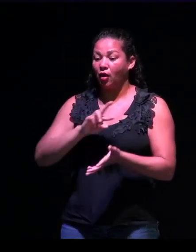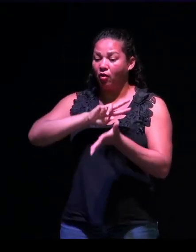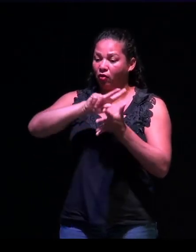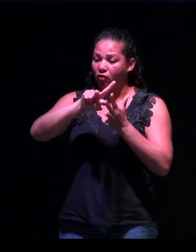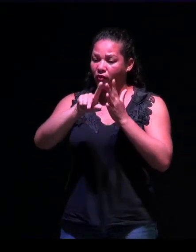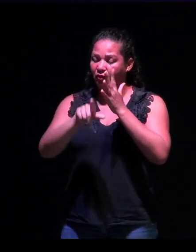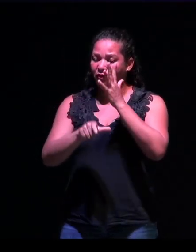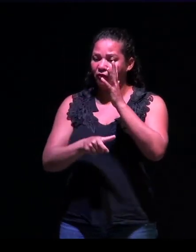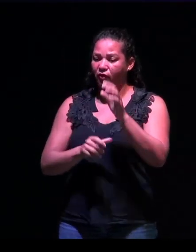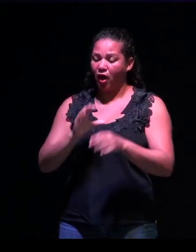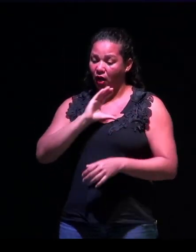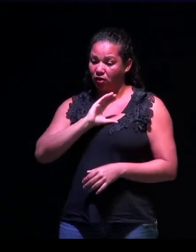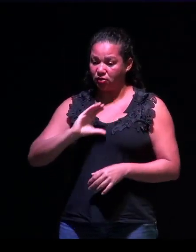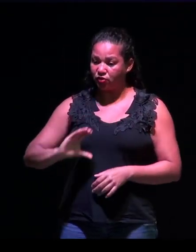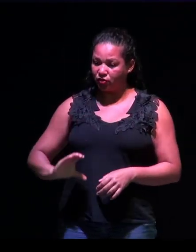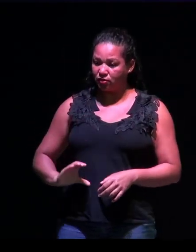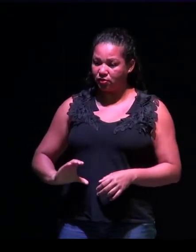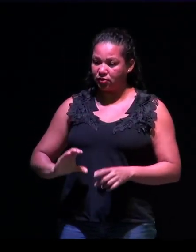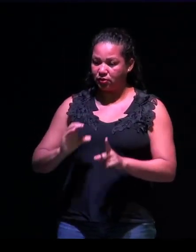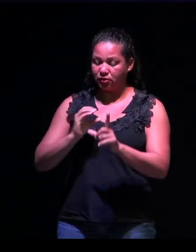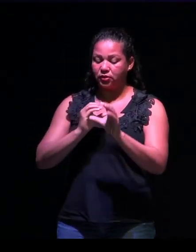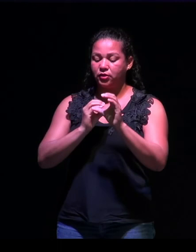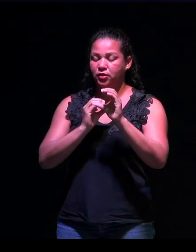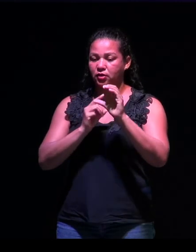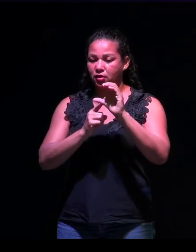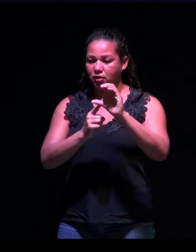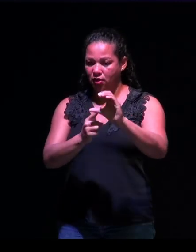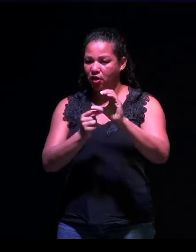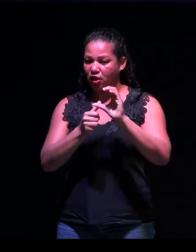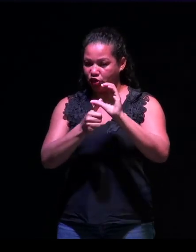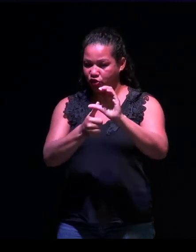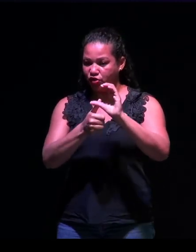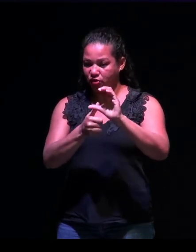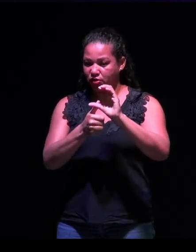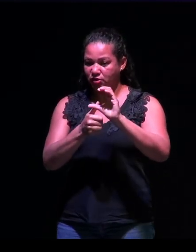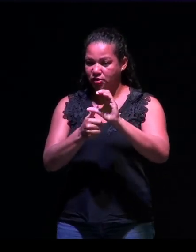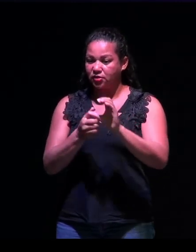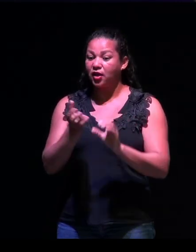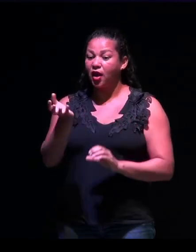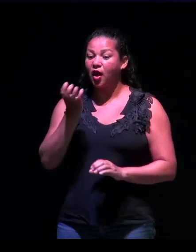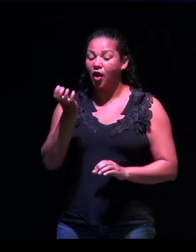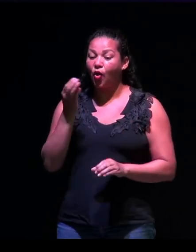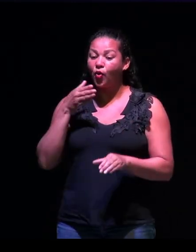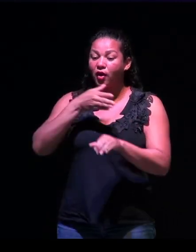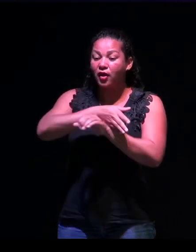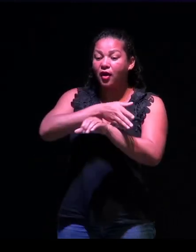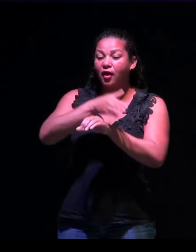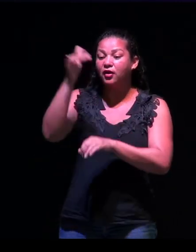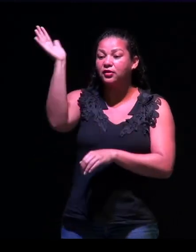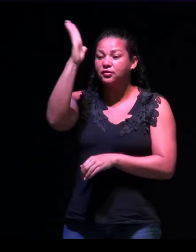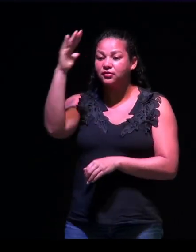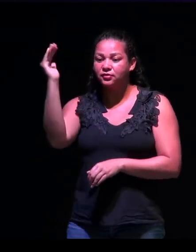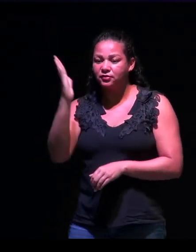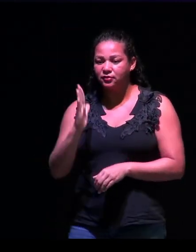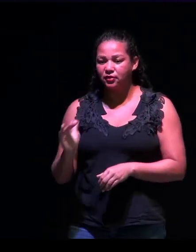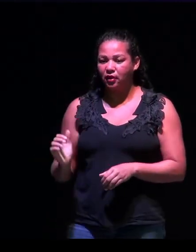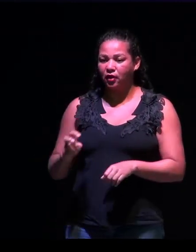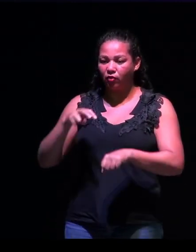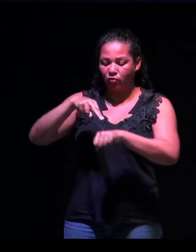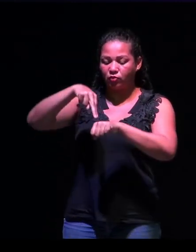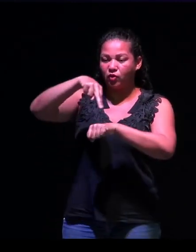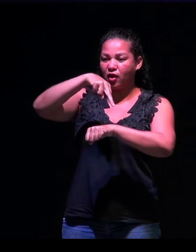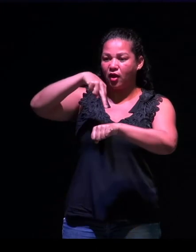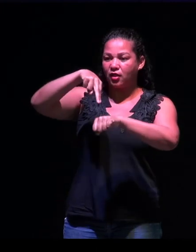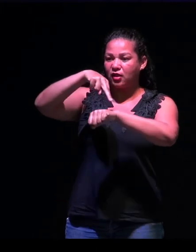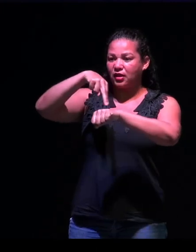a serviço de Satanás, que desejam o caos do Brasil, como qualquer outra nação. Porque quando uma nação entra em